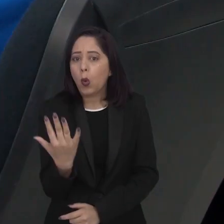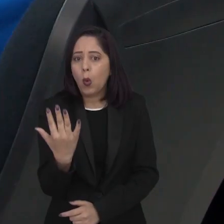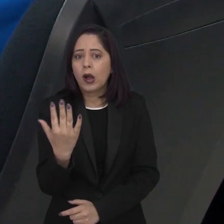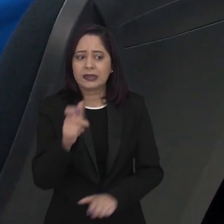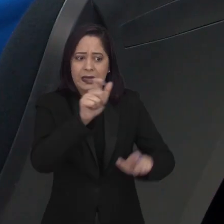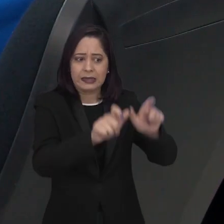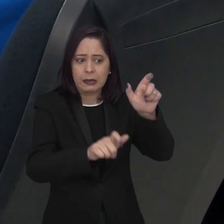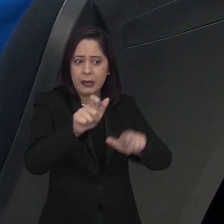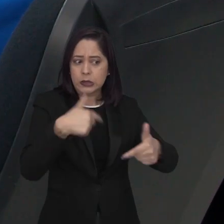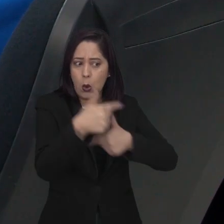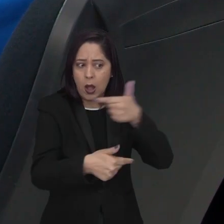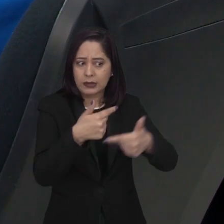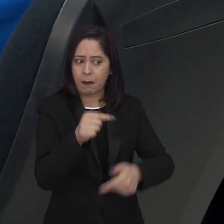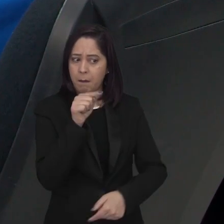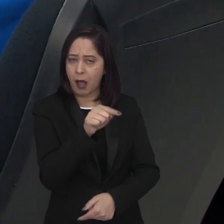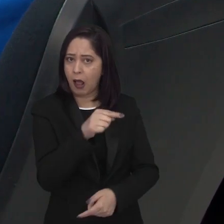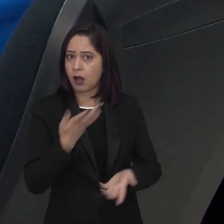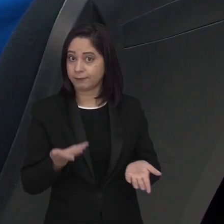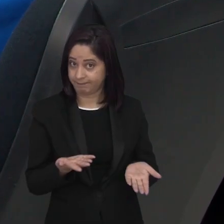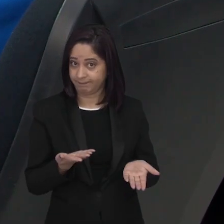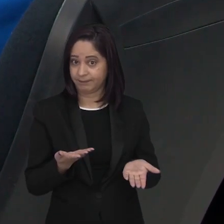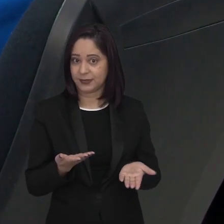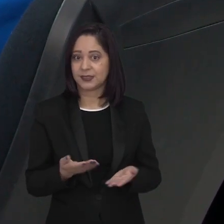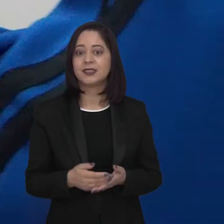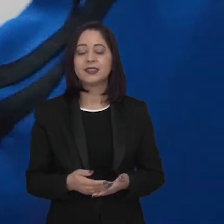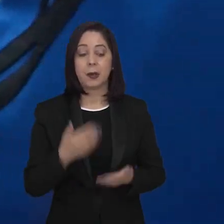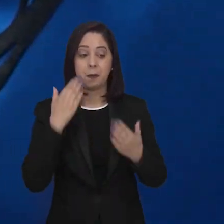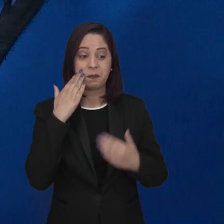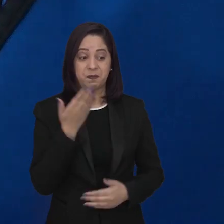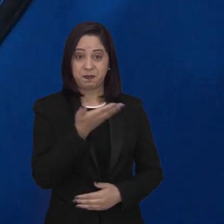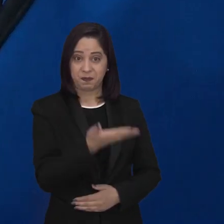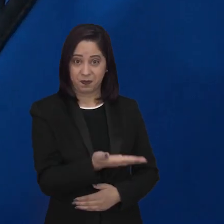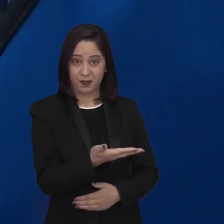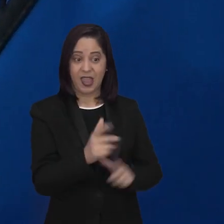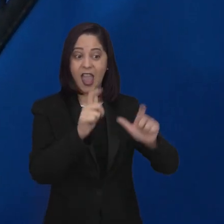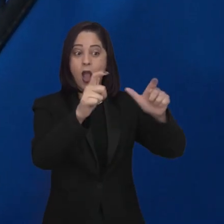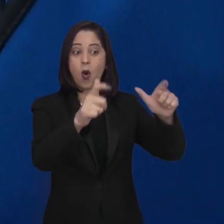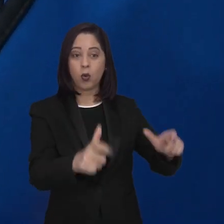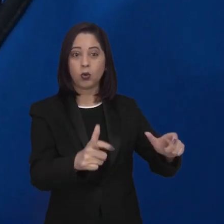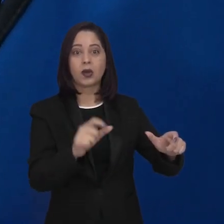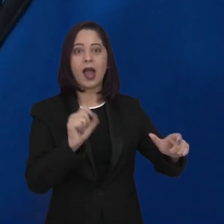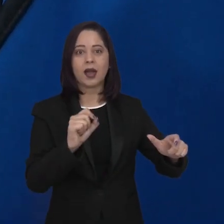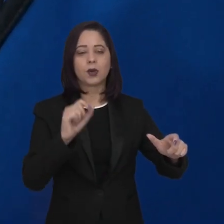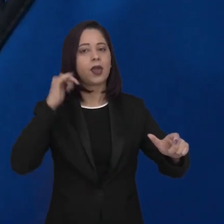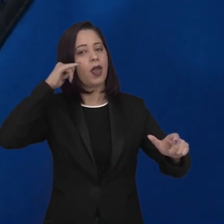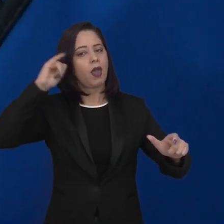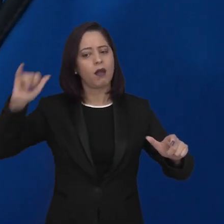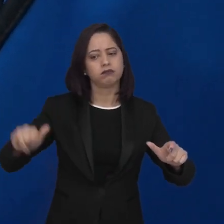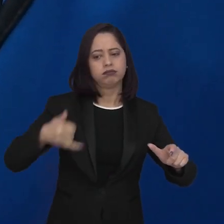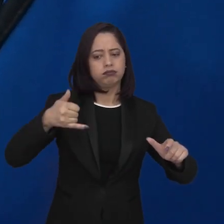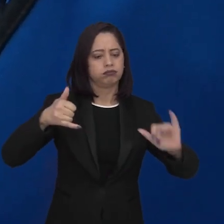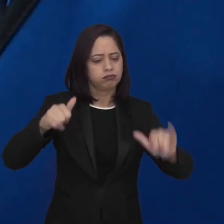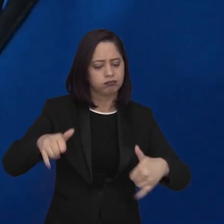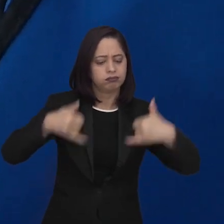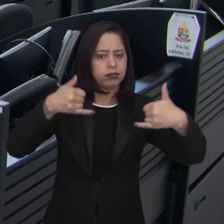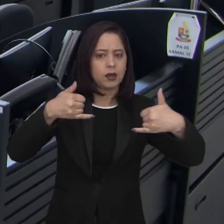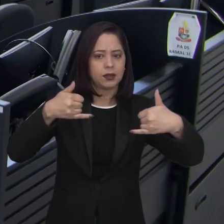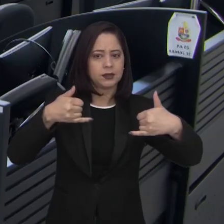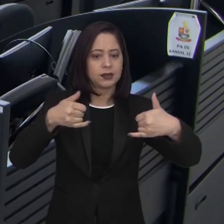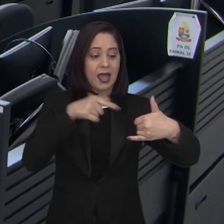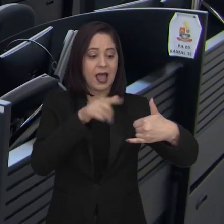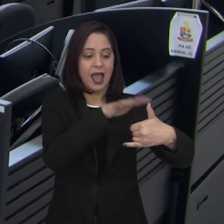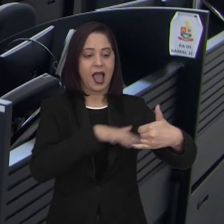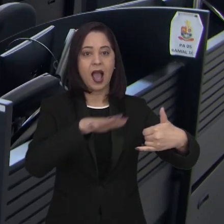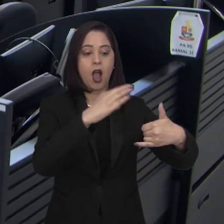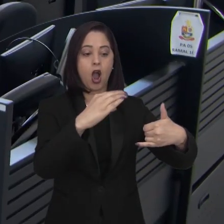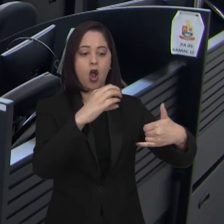são necessários durante o atendimento de uma ocorrência? Este aqui é o lugar onde os pedidos são recebidos e direcionados.